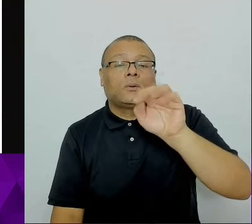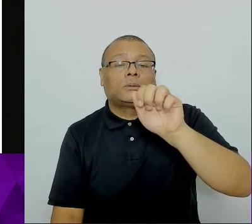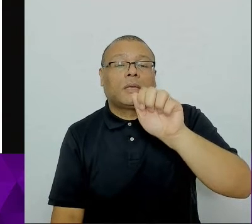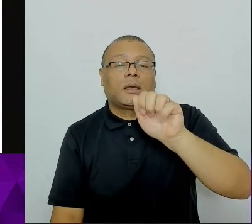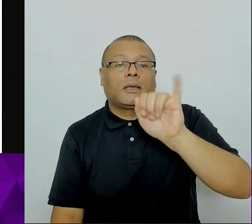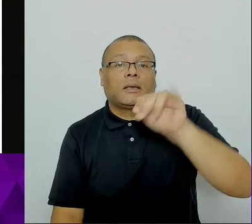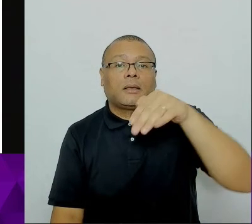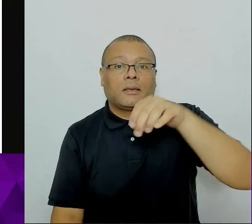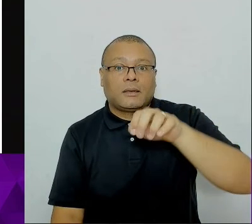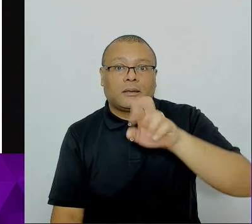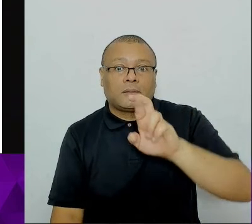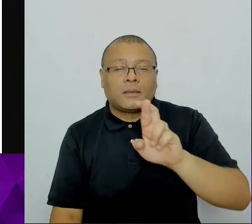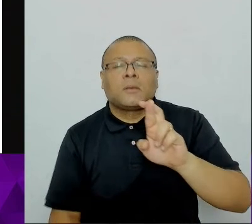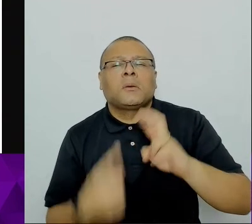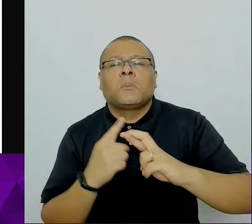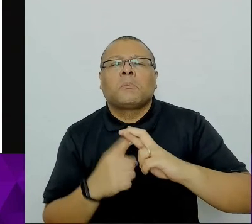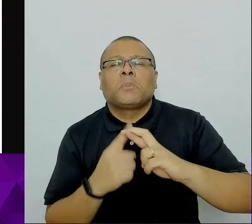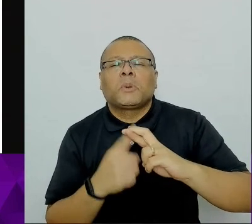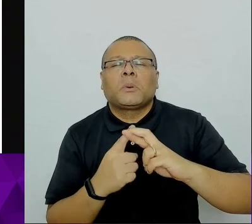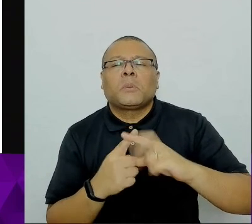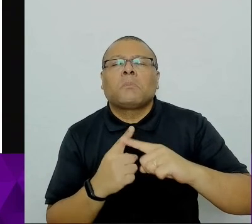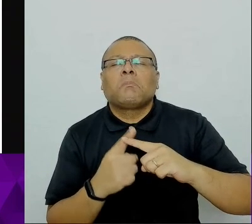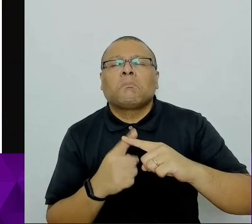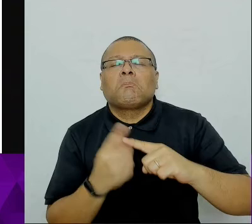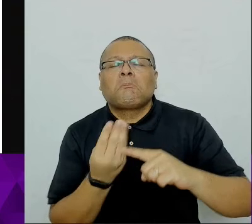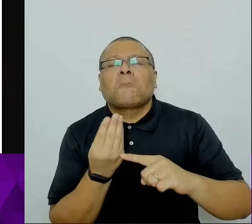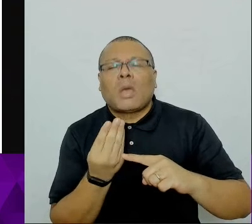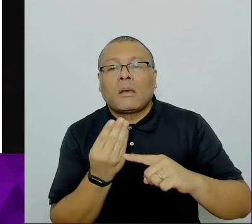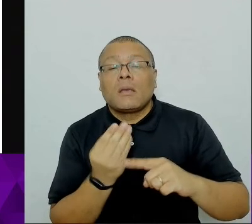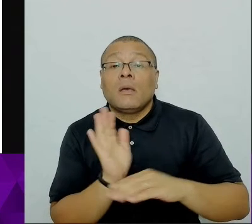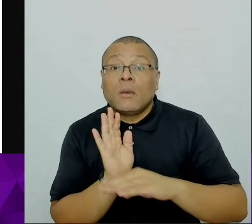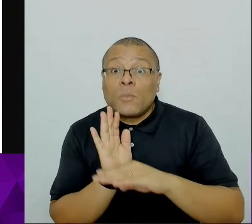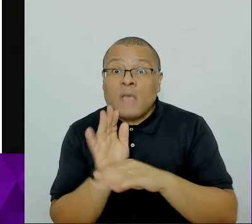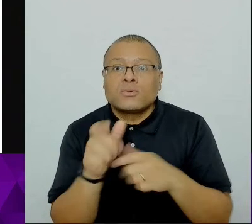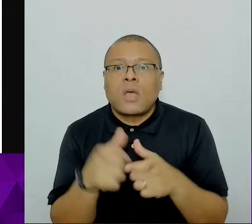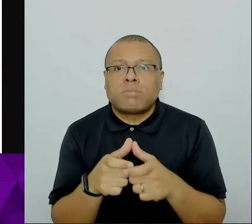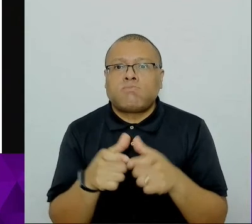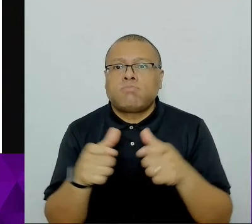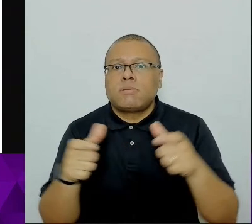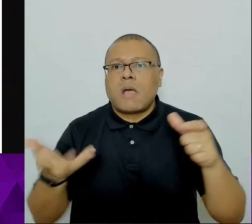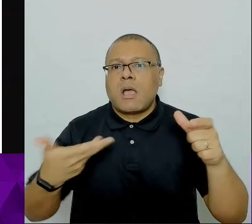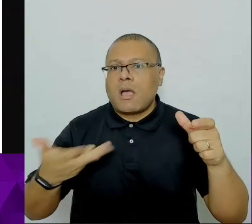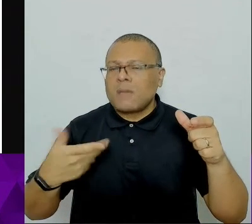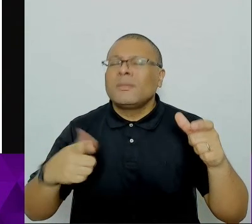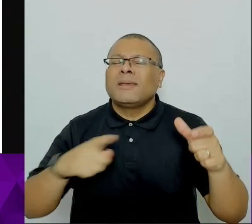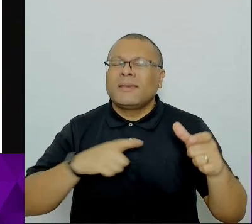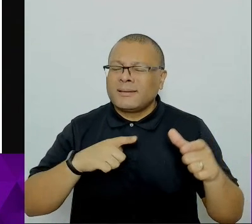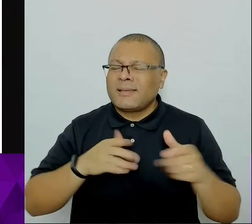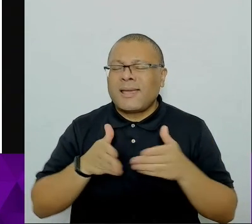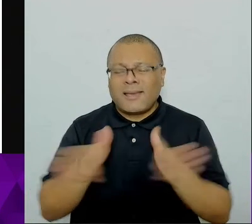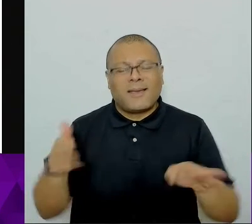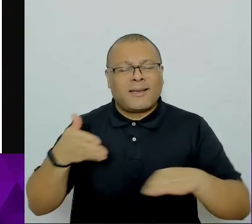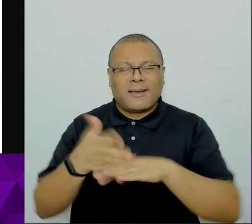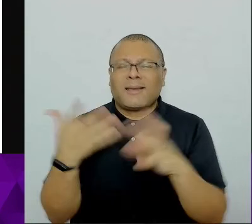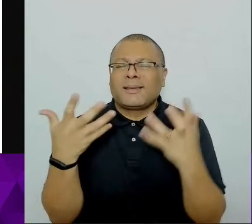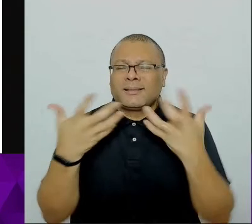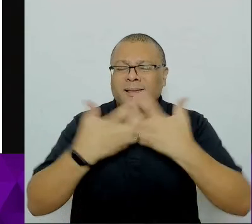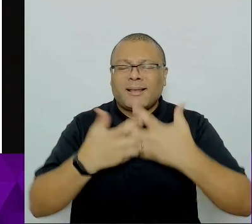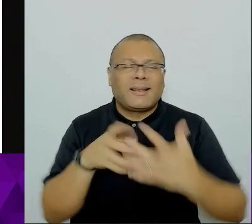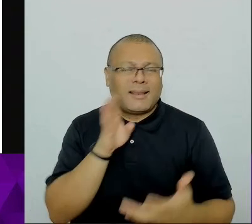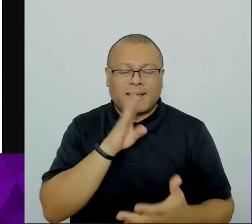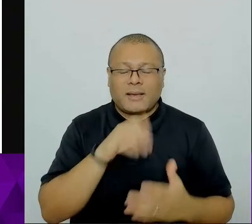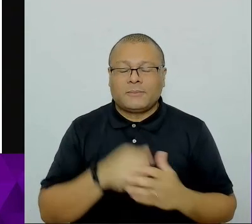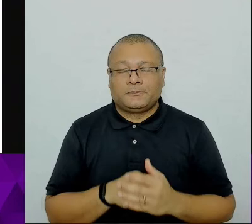querendo escalar, então ele facilita demais isso, porque ele é extremamente disponível, tem várias integrações bacanas também.